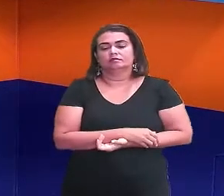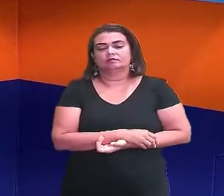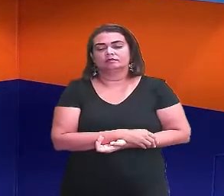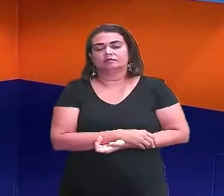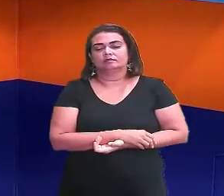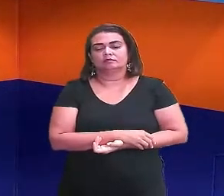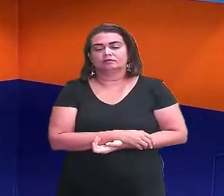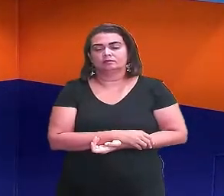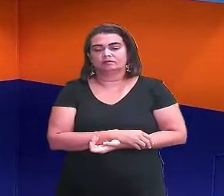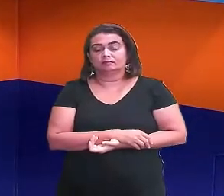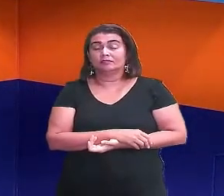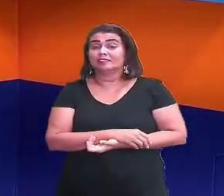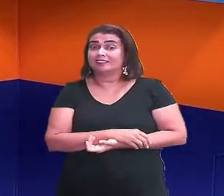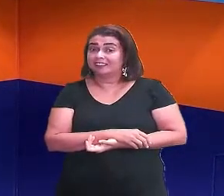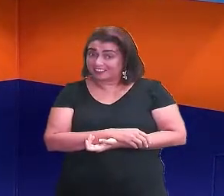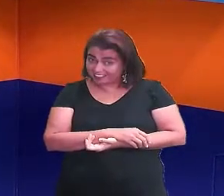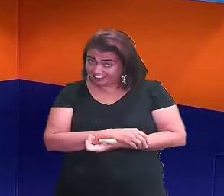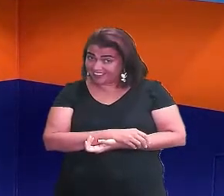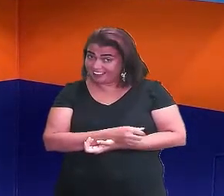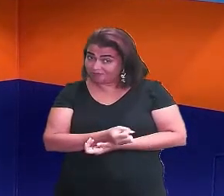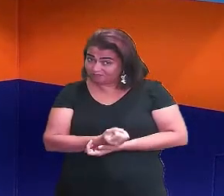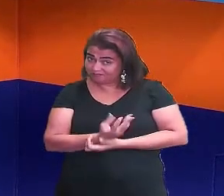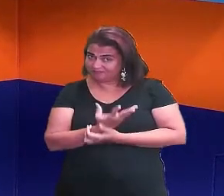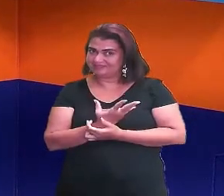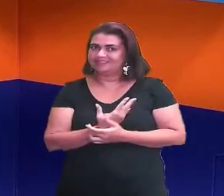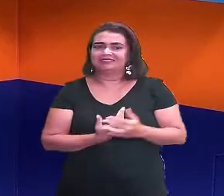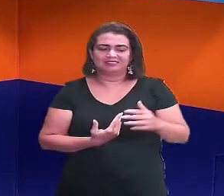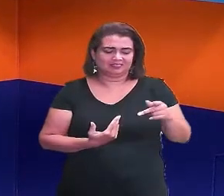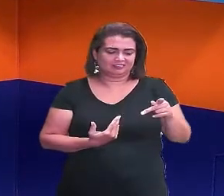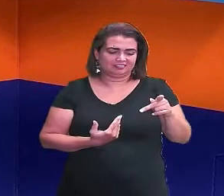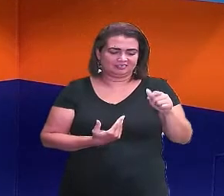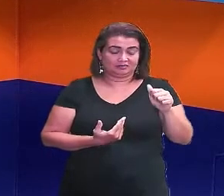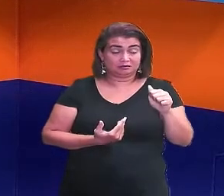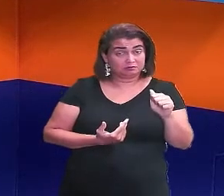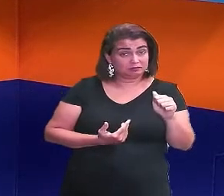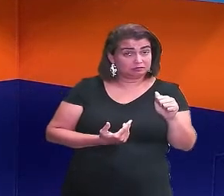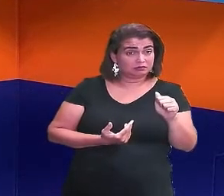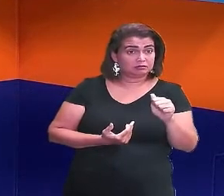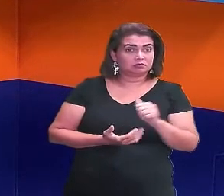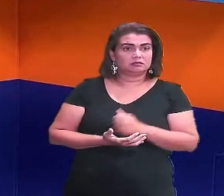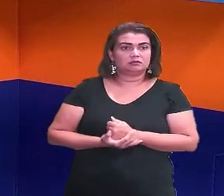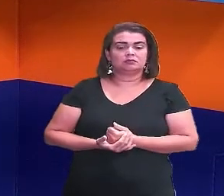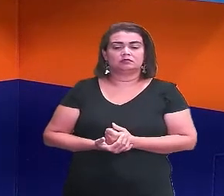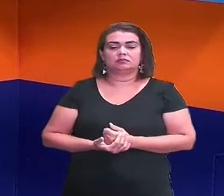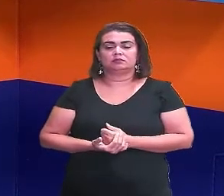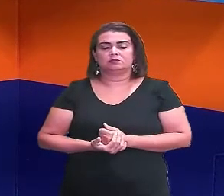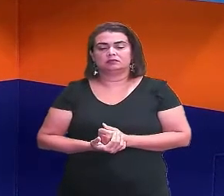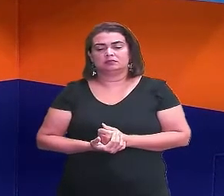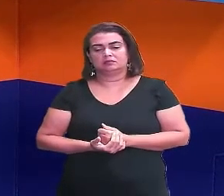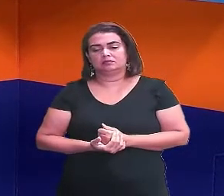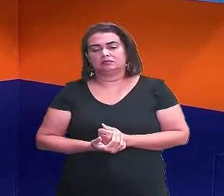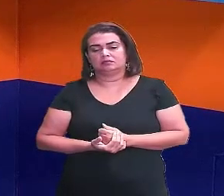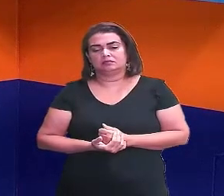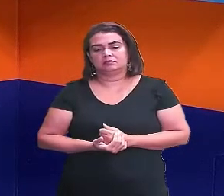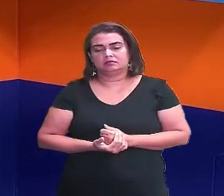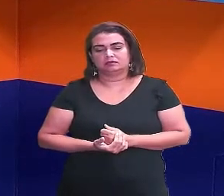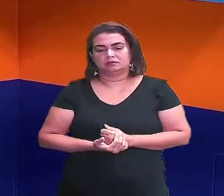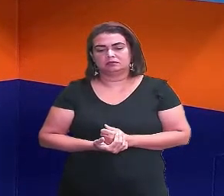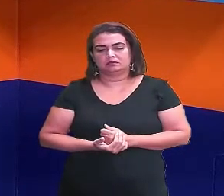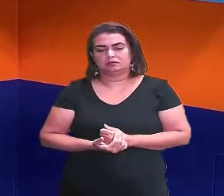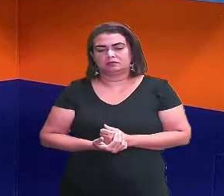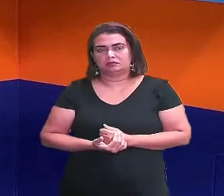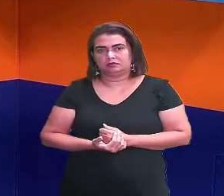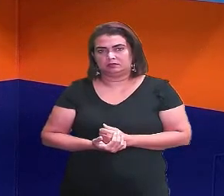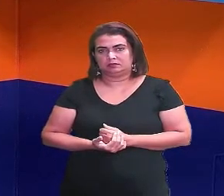vamos lá, aqui, ó, apareceu a letrinha, né? P com A, que formou a